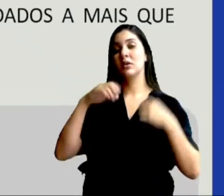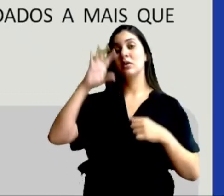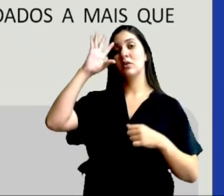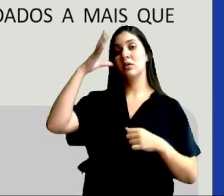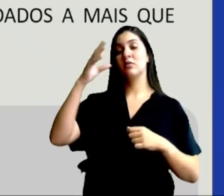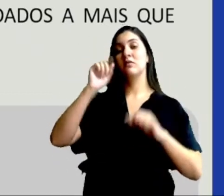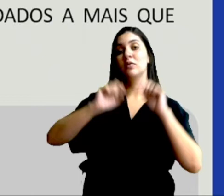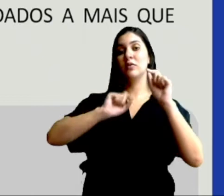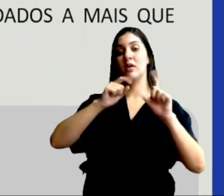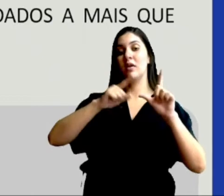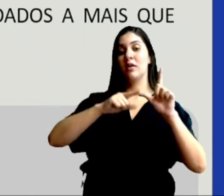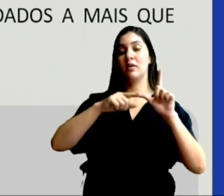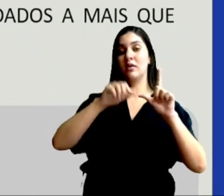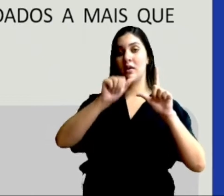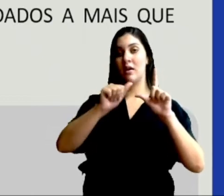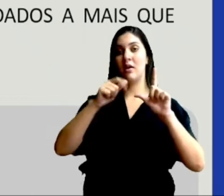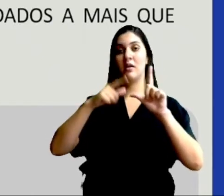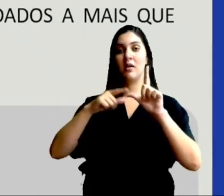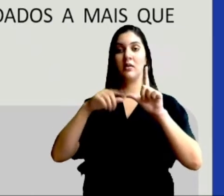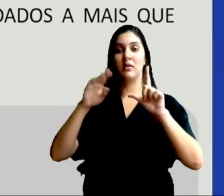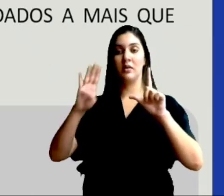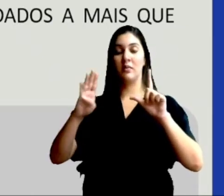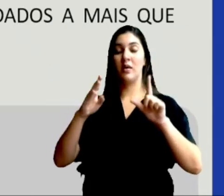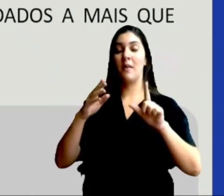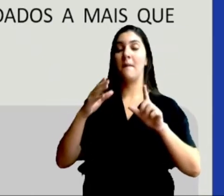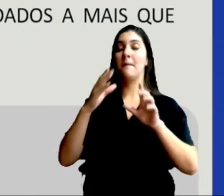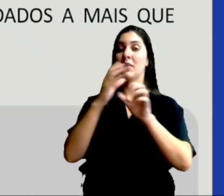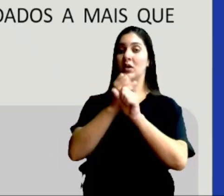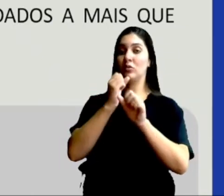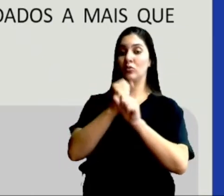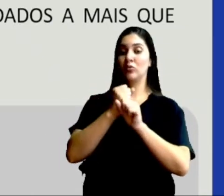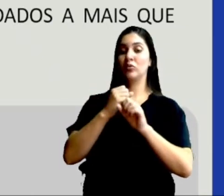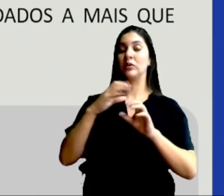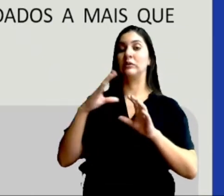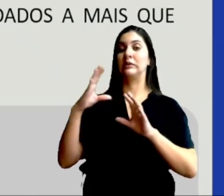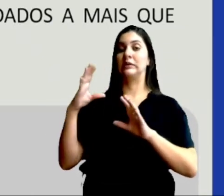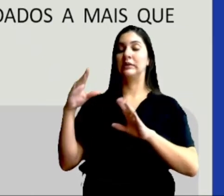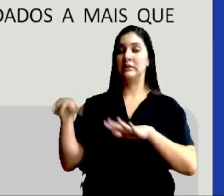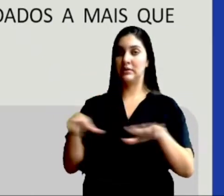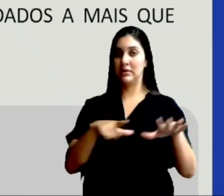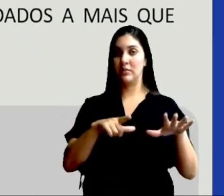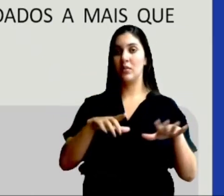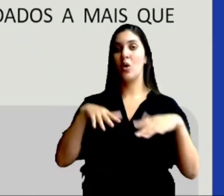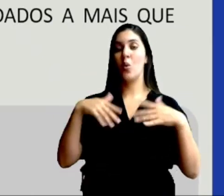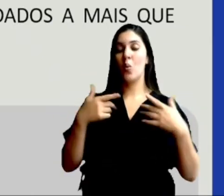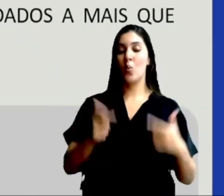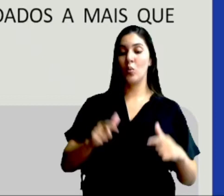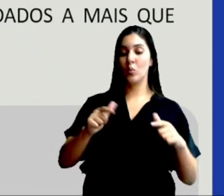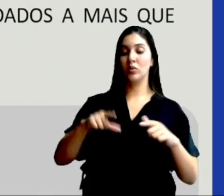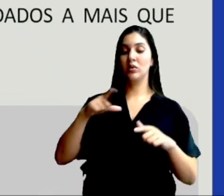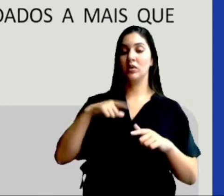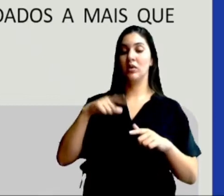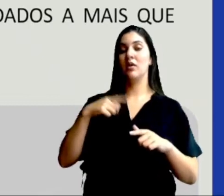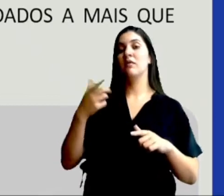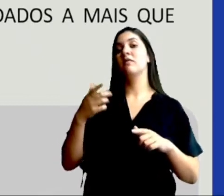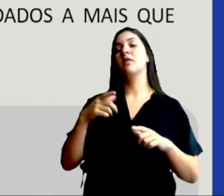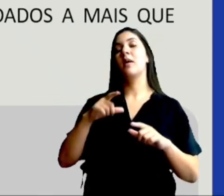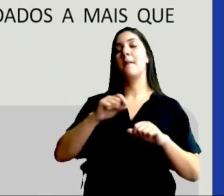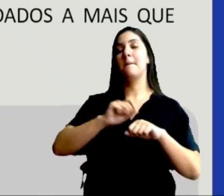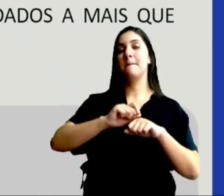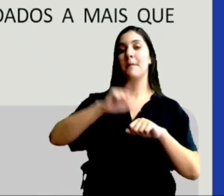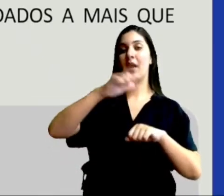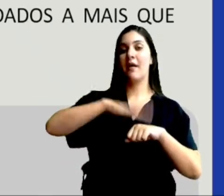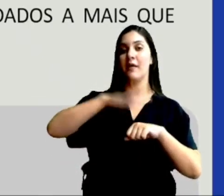resolver a letra A e a letra B pelo total da semana, né? Onde houve a maior encomenda, onde houve a